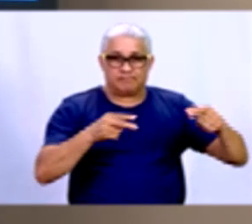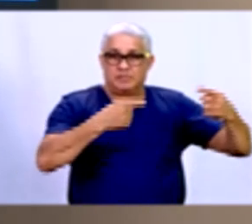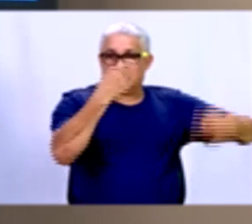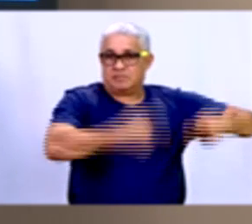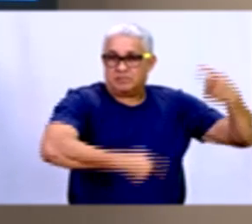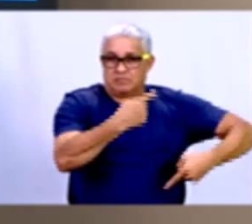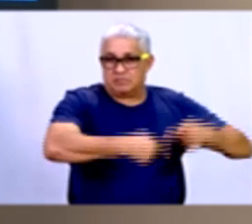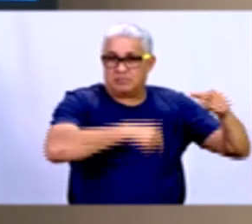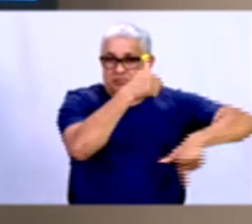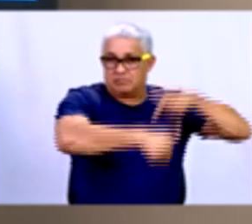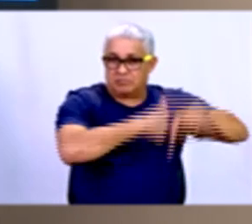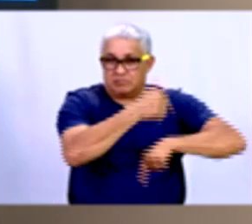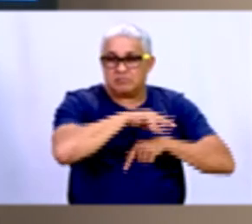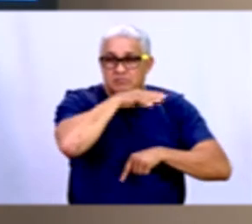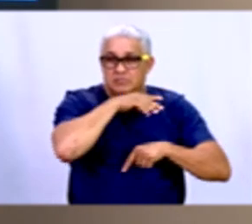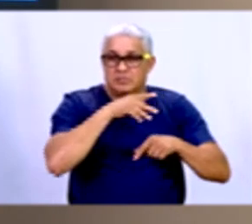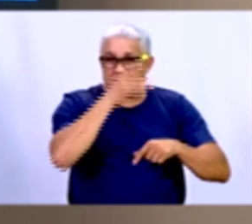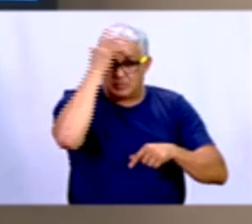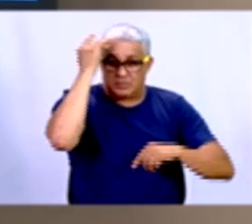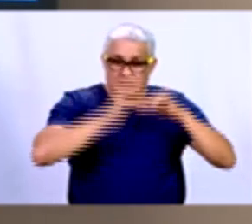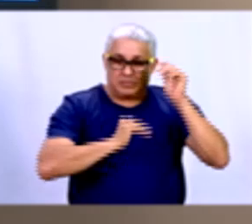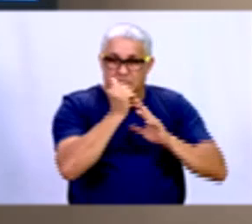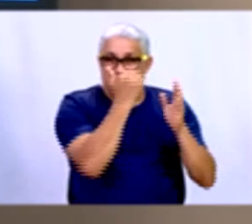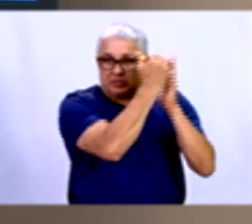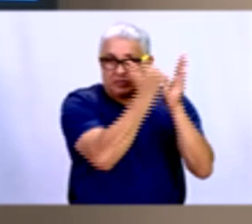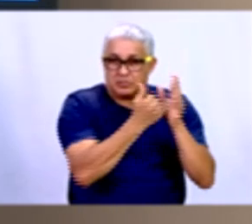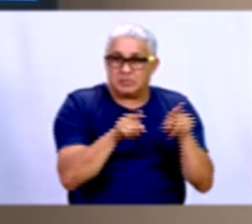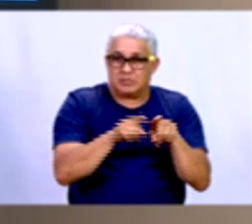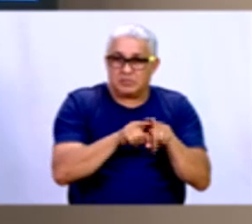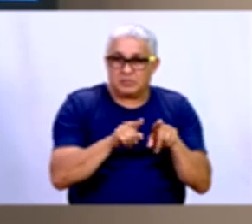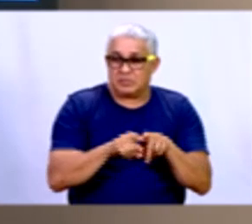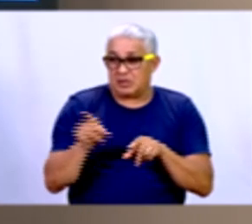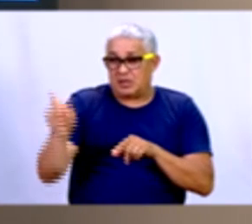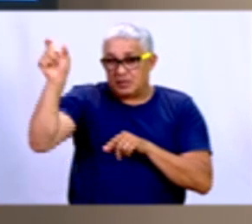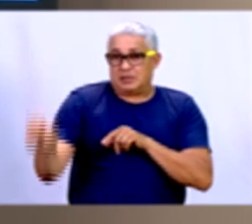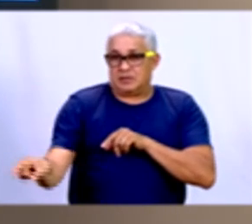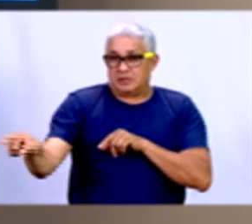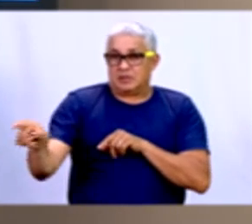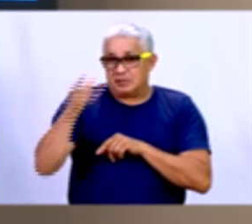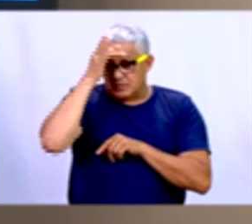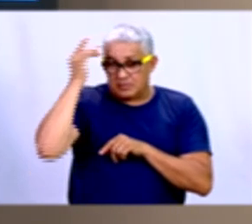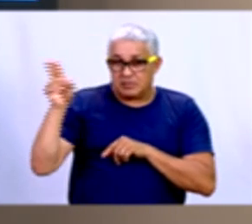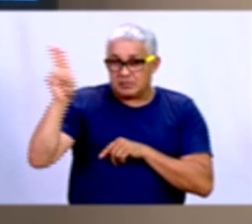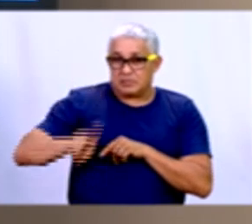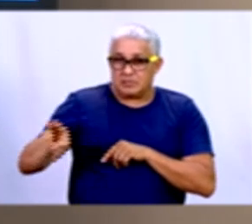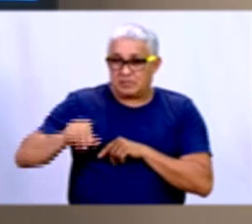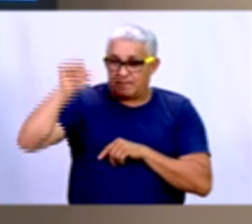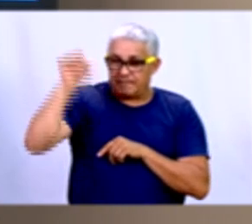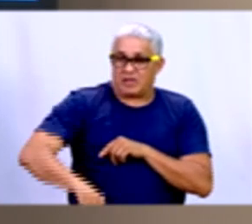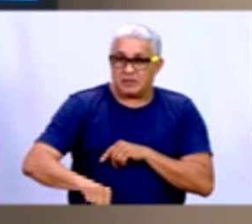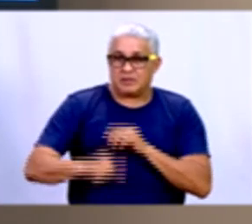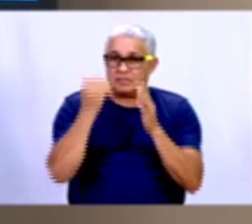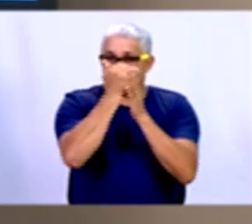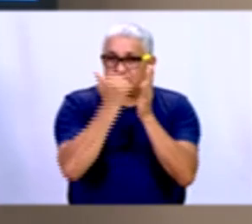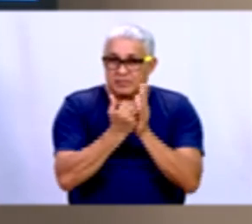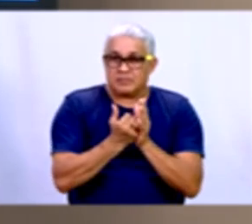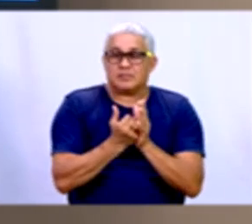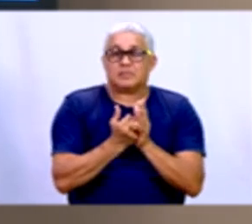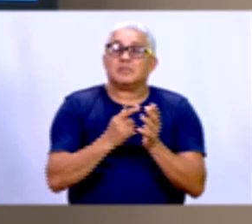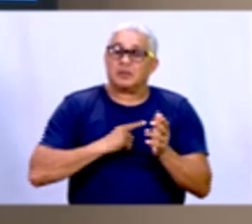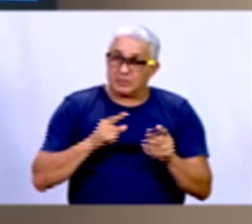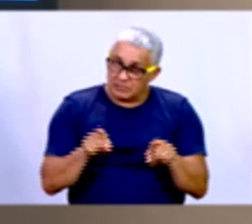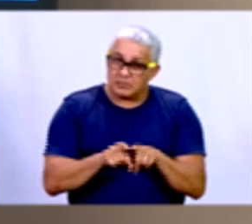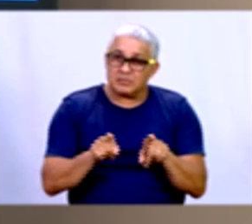é ruim, tanto para quem desenvolve, quanto para quem vai ter que acabar utilizando o sistema mal desenvolvido, tá? Isso influencia no valor do